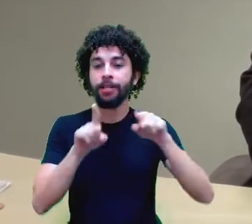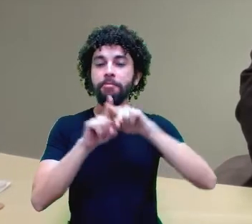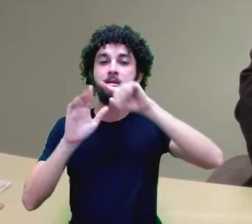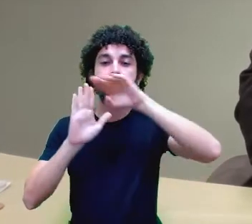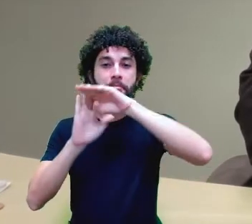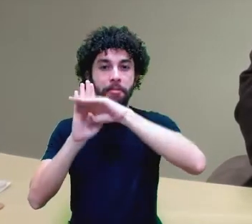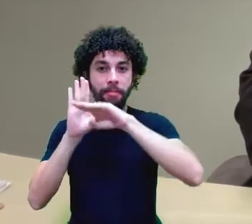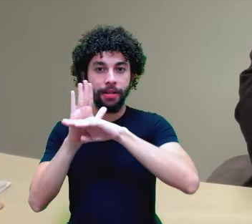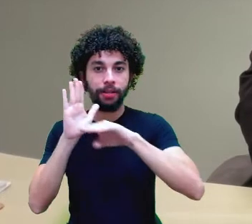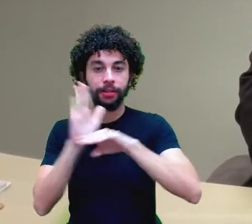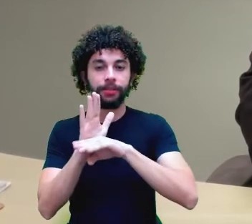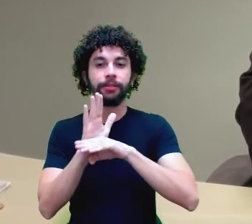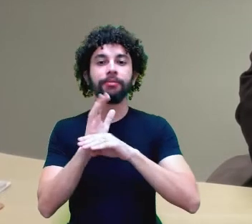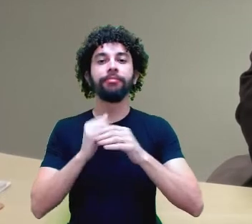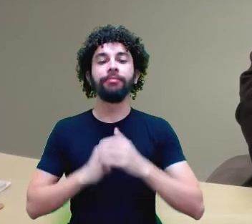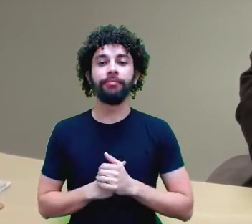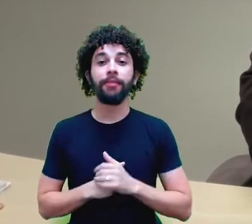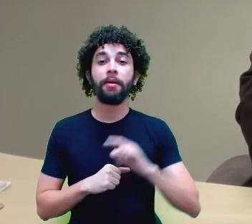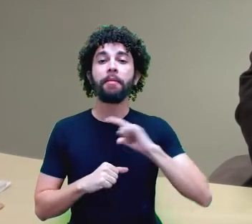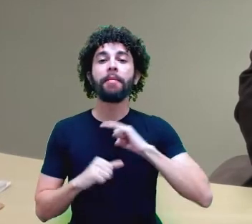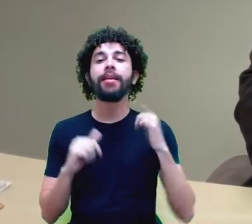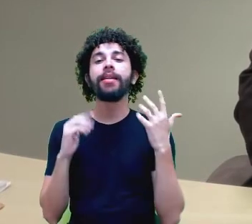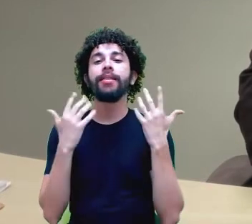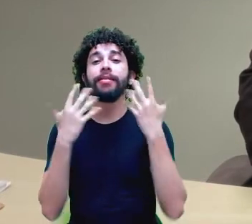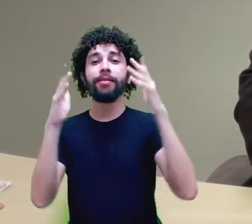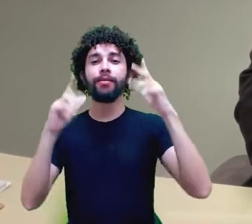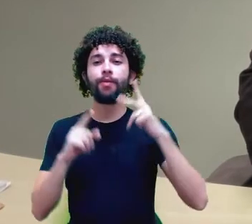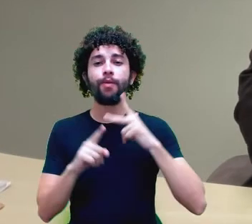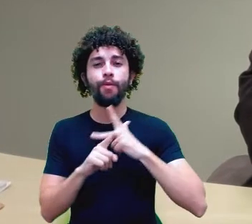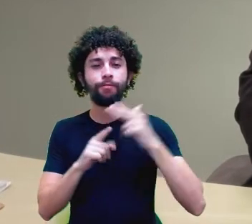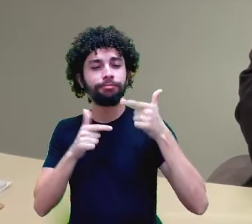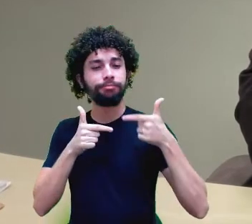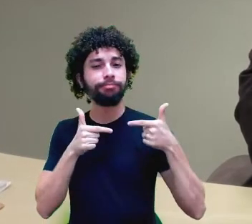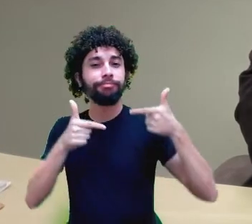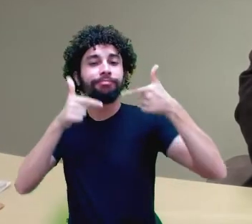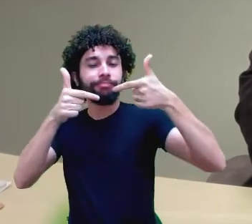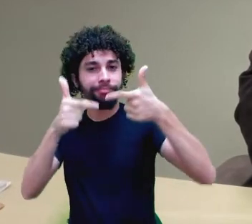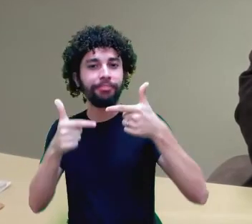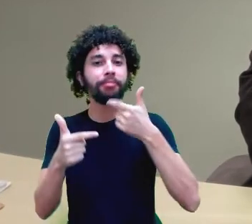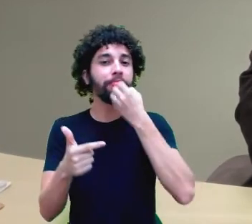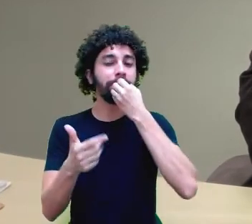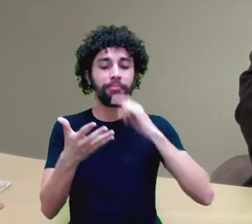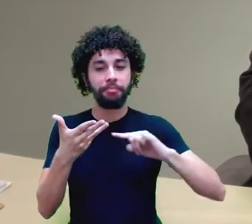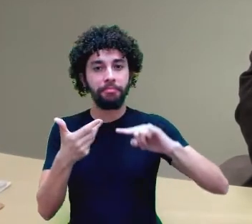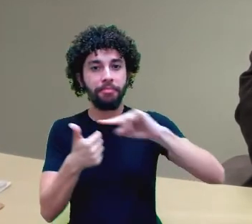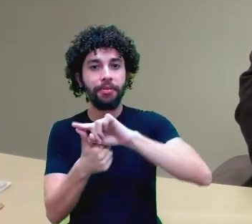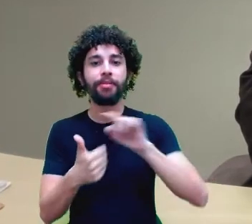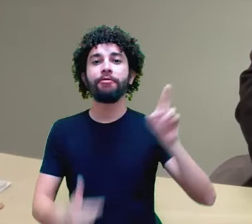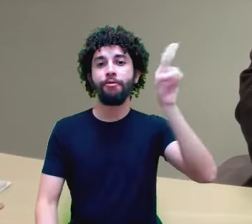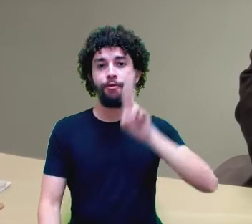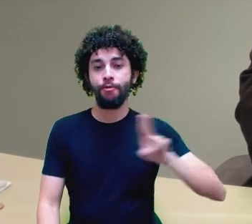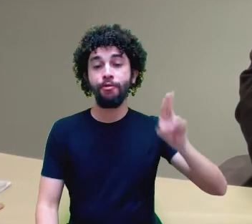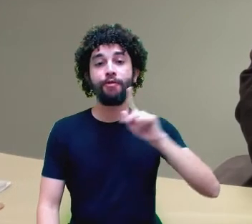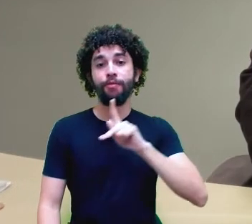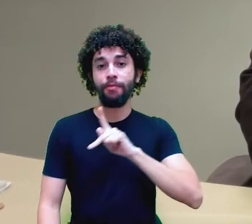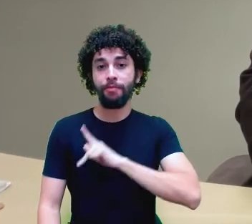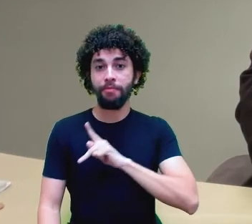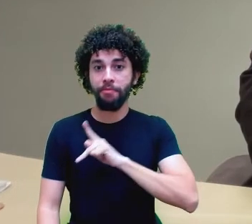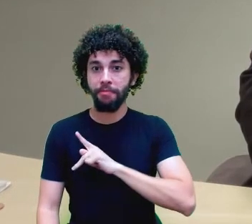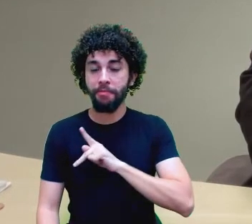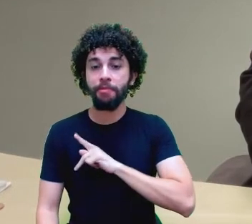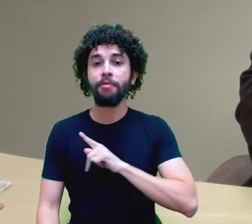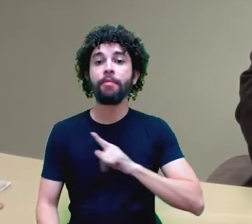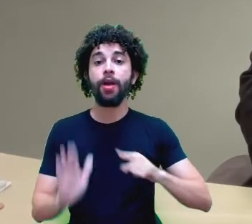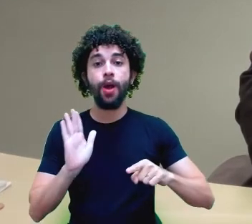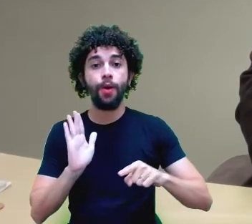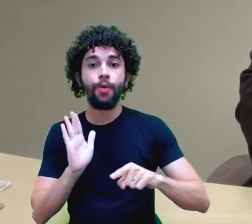criação, uma programação em conjunto, para celebrar as lutas e conquistas como